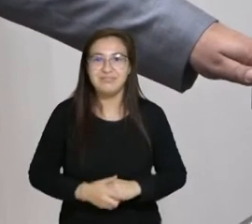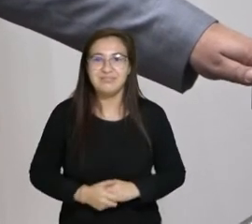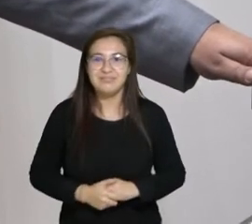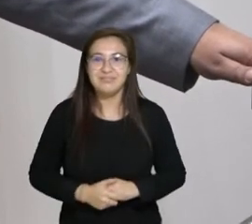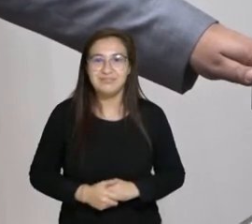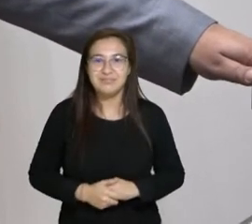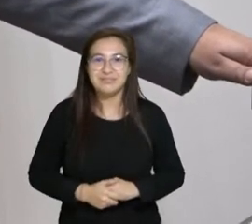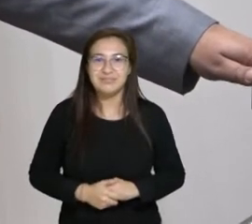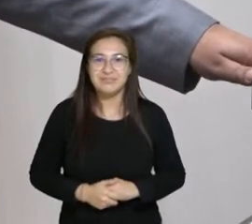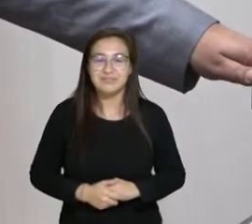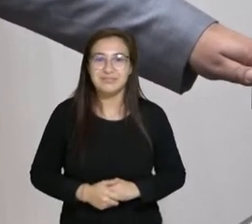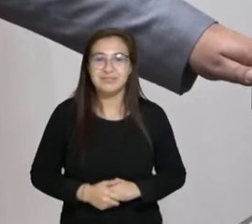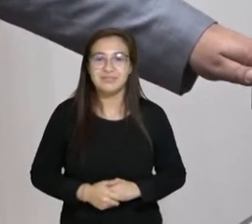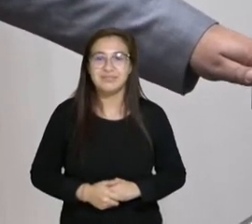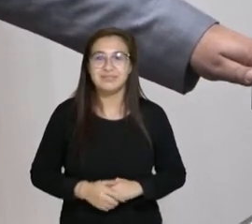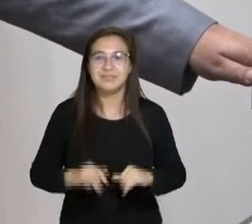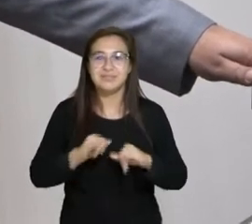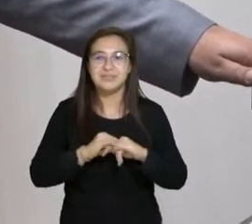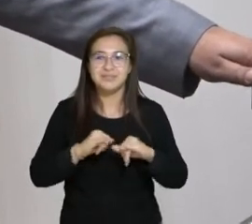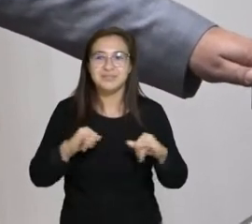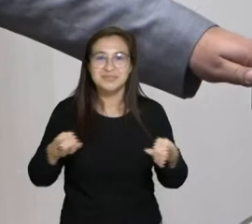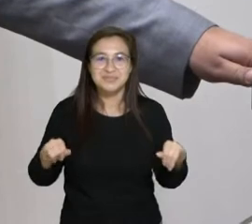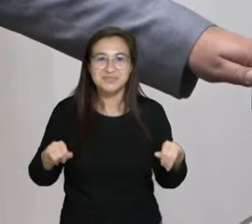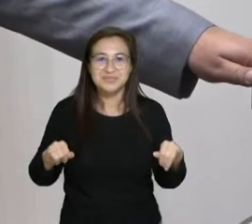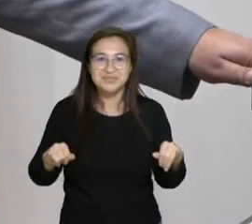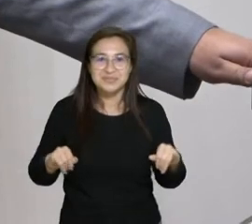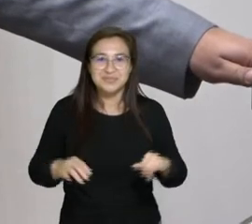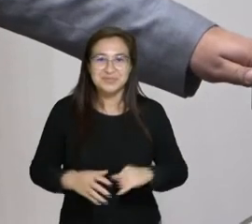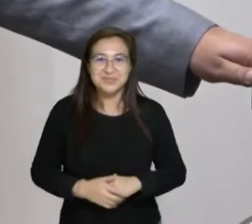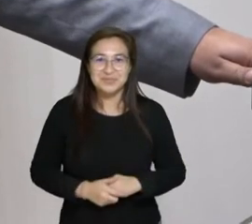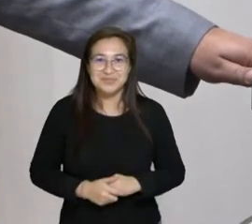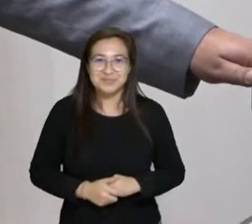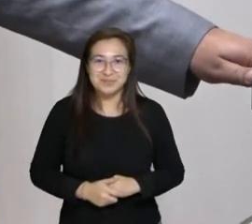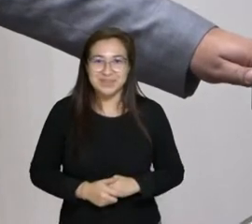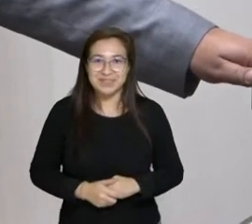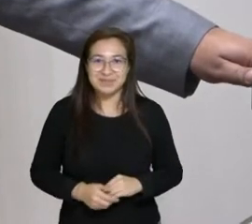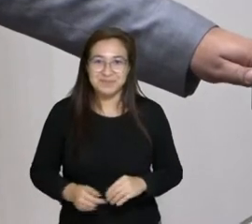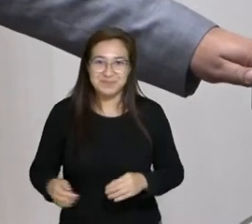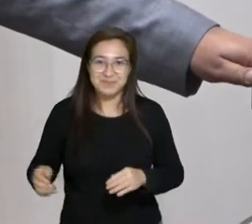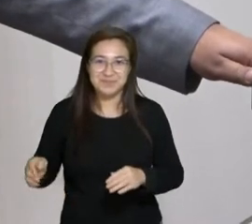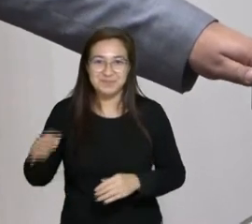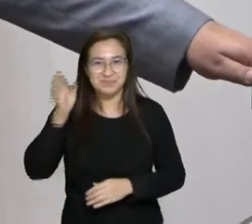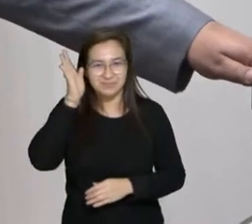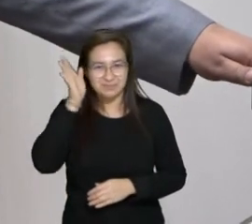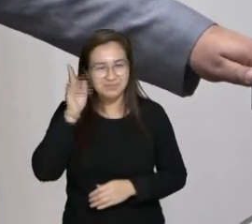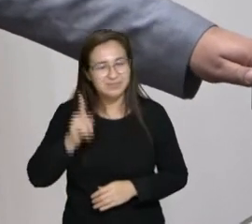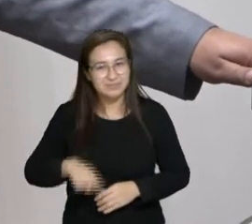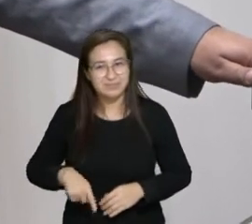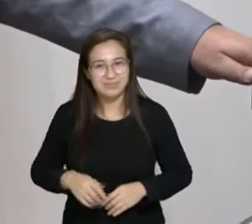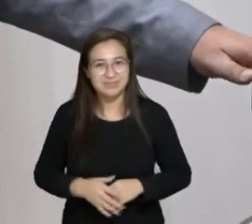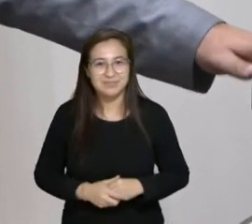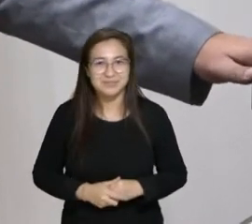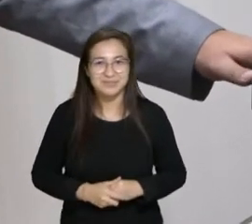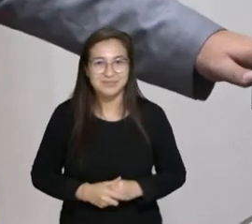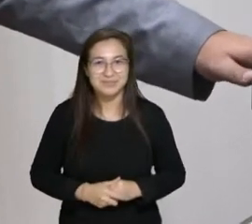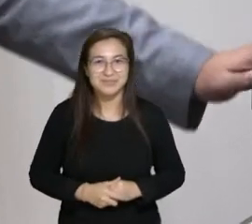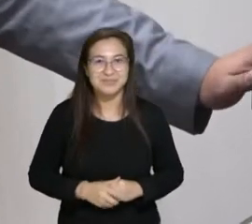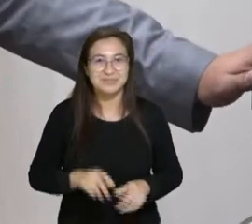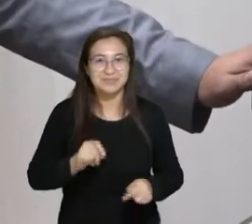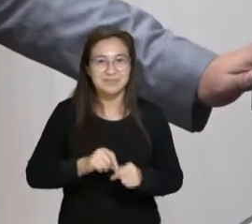o reforço é por isso que eu digo dá vontade de fazer uma frente parlamentar contra burrice eu vou fazer isso